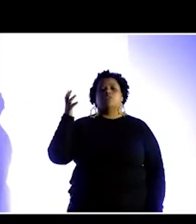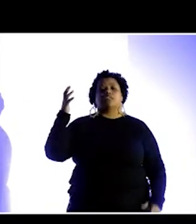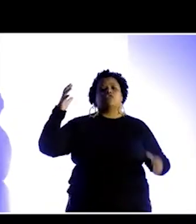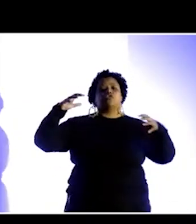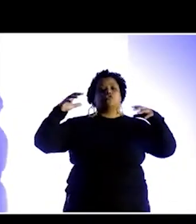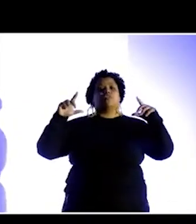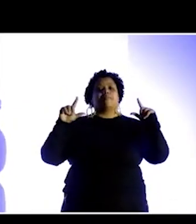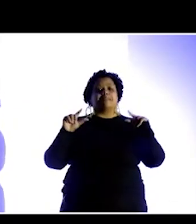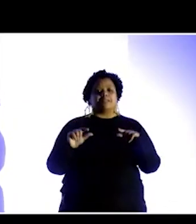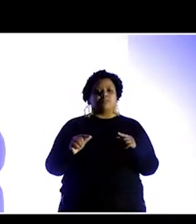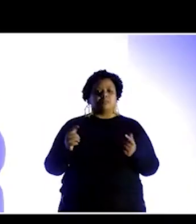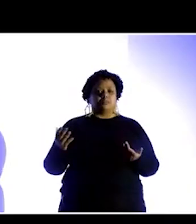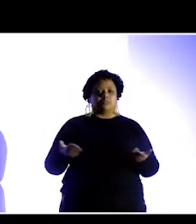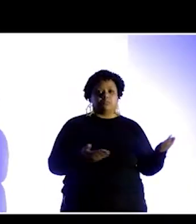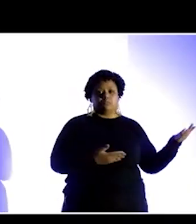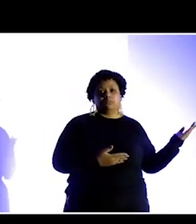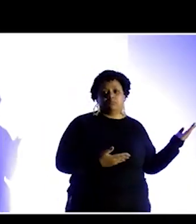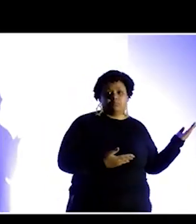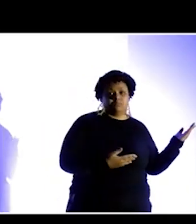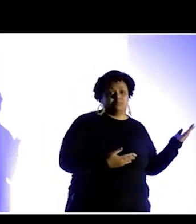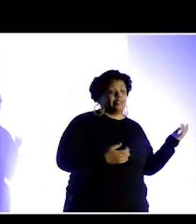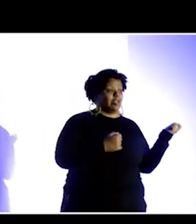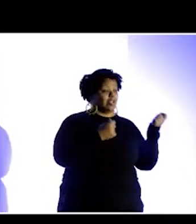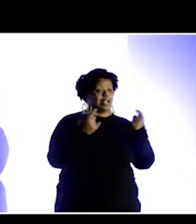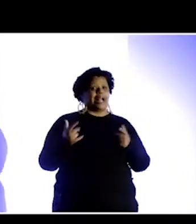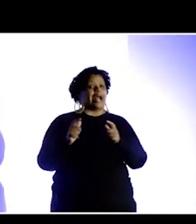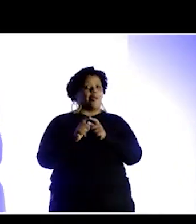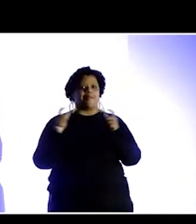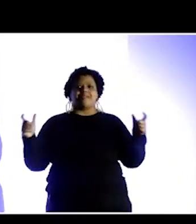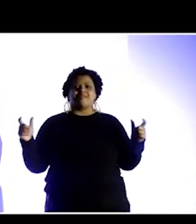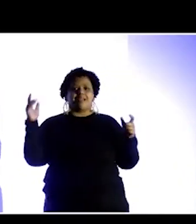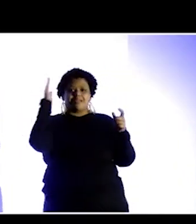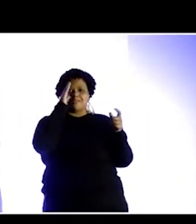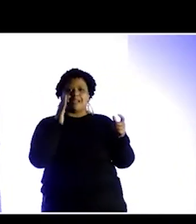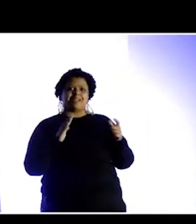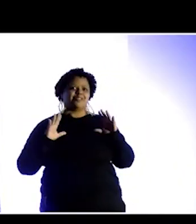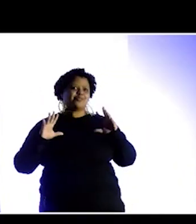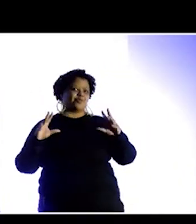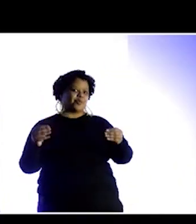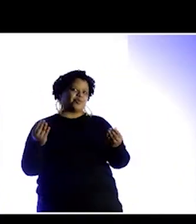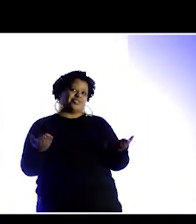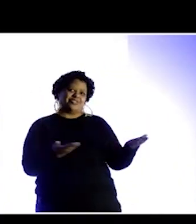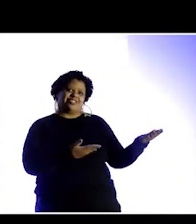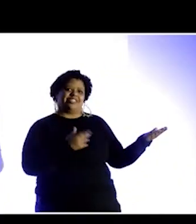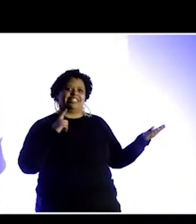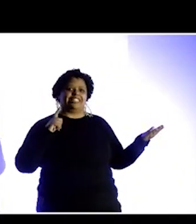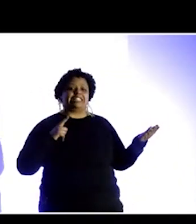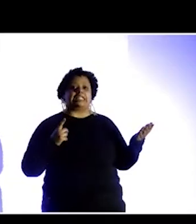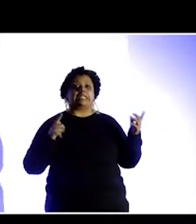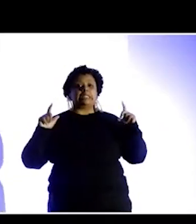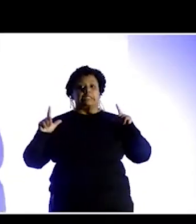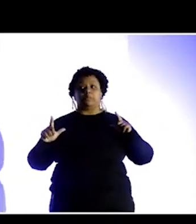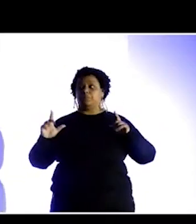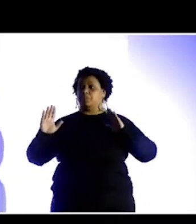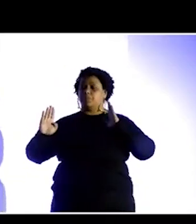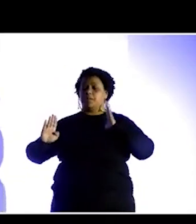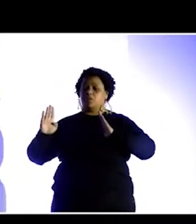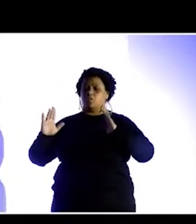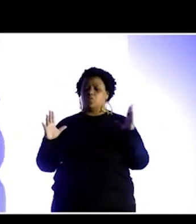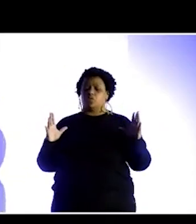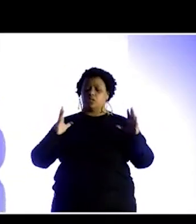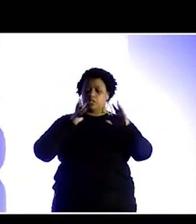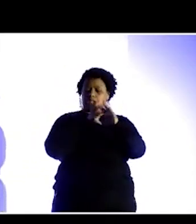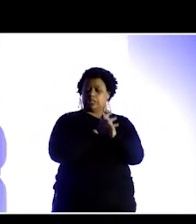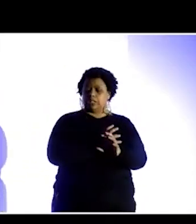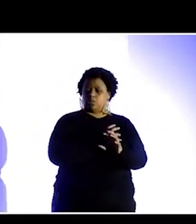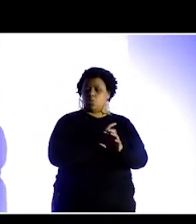a representação desse mapa, é ele aumentar em praticamente todo o Brasil, ou seja, a gente vai passar a ter períodos secos, dentro do período úmido, mais